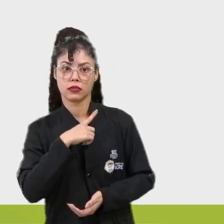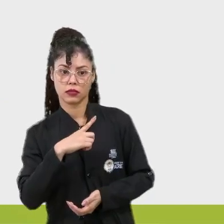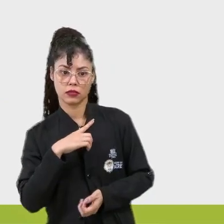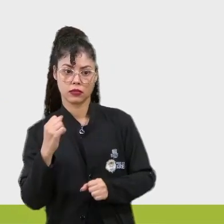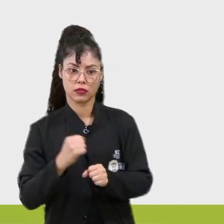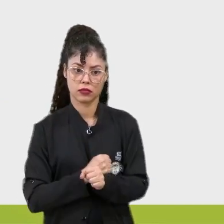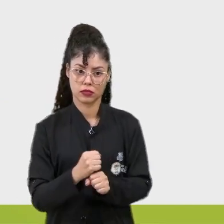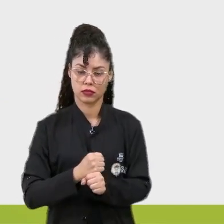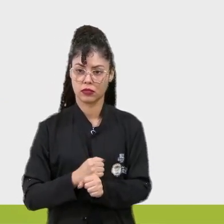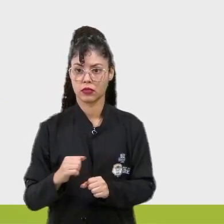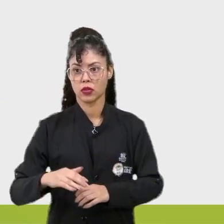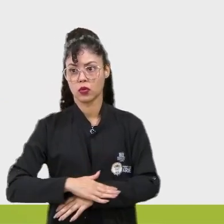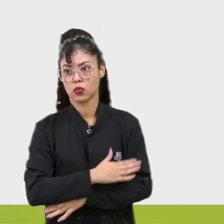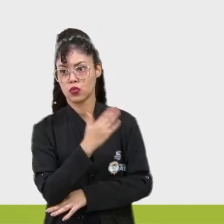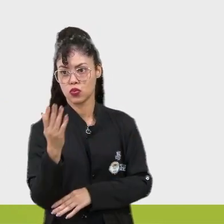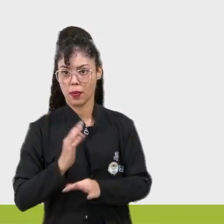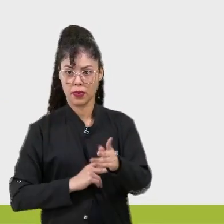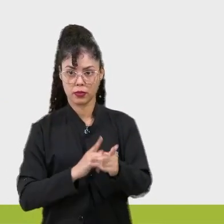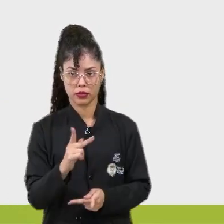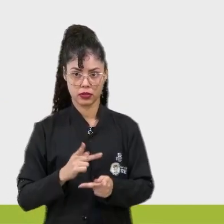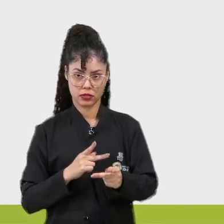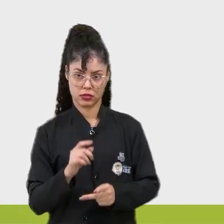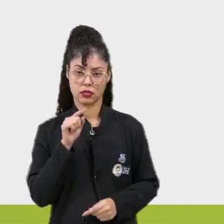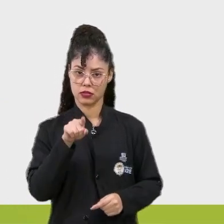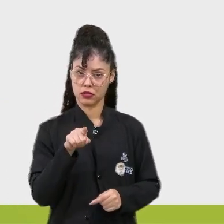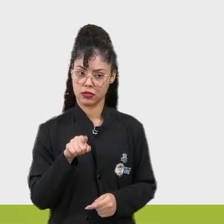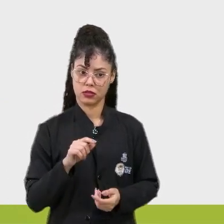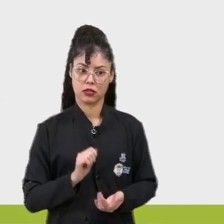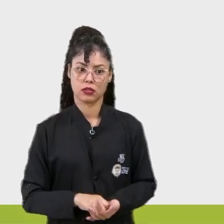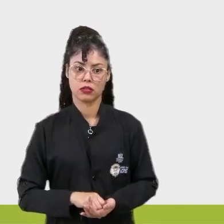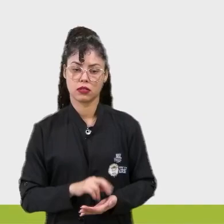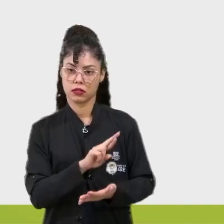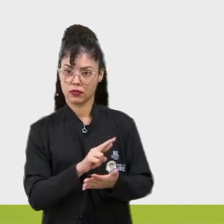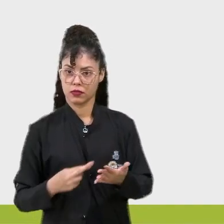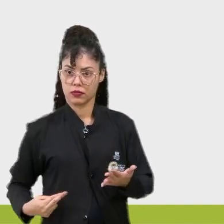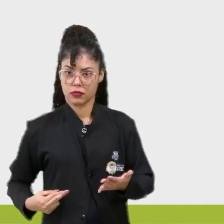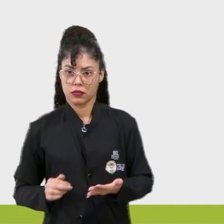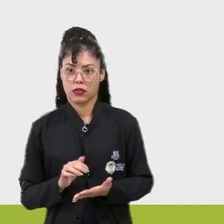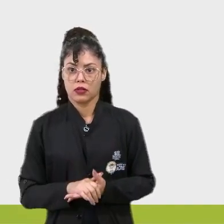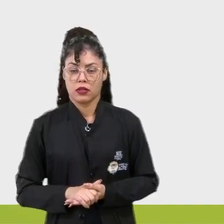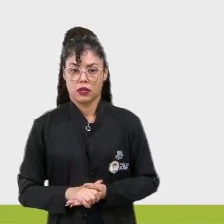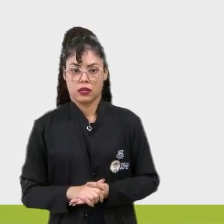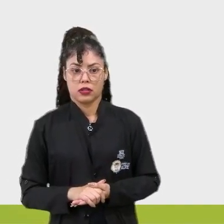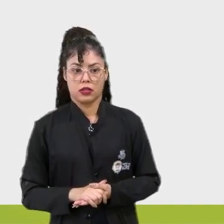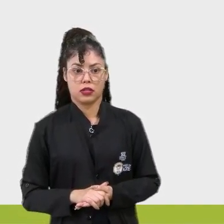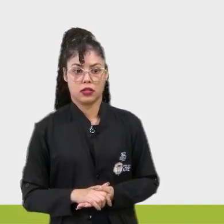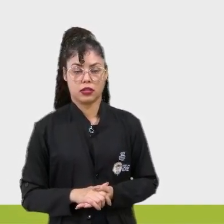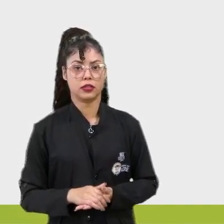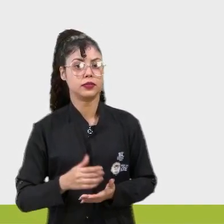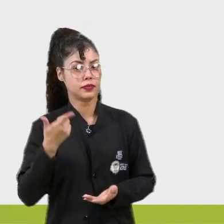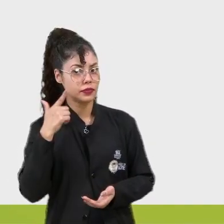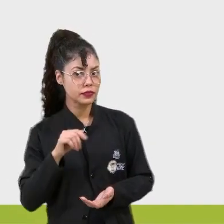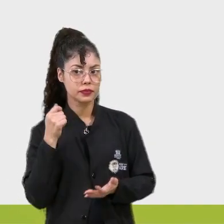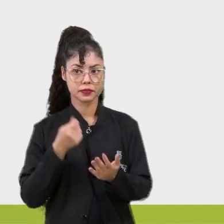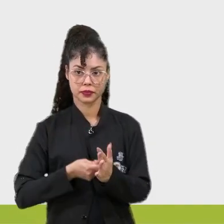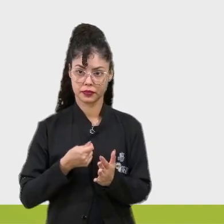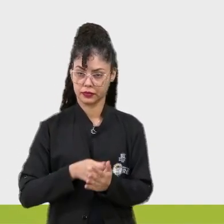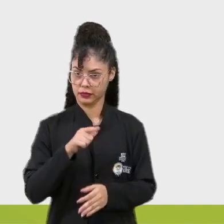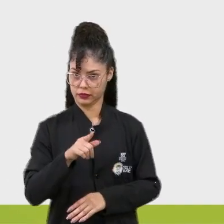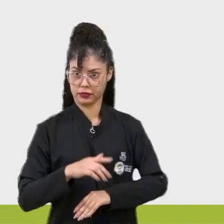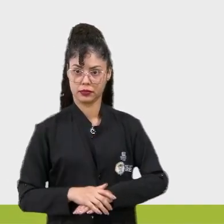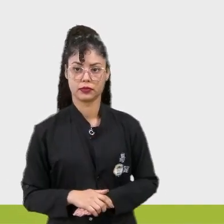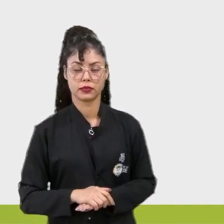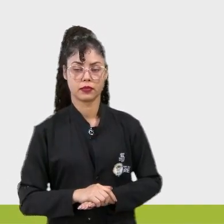ano todinho para se planejar para essa redação. Então, o corretor ele vai exigir de você